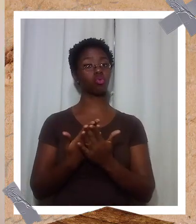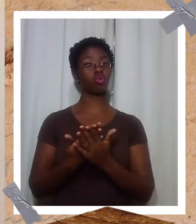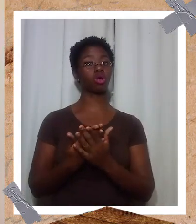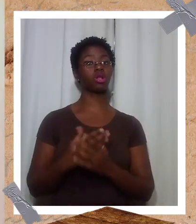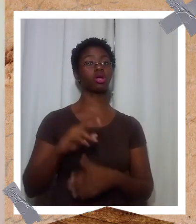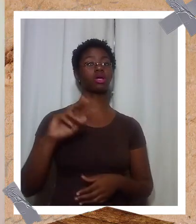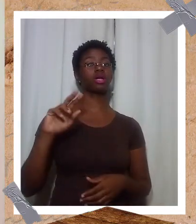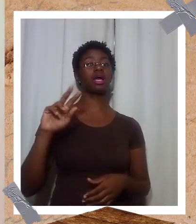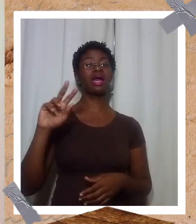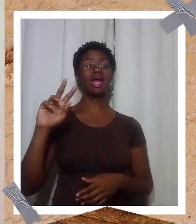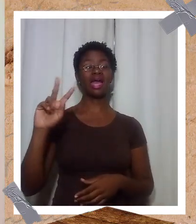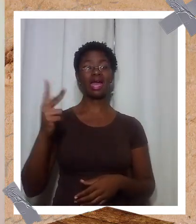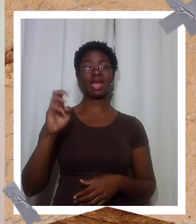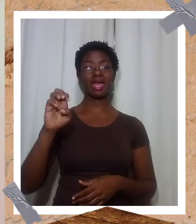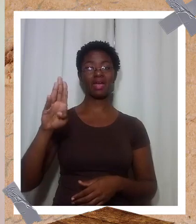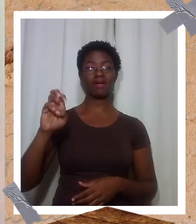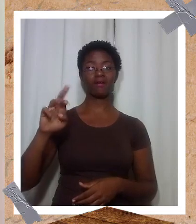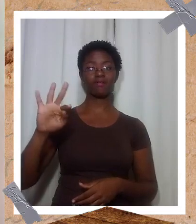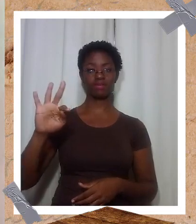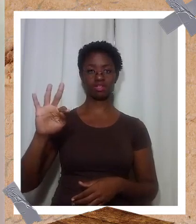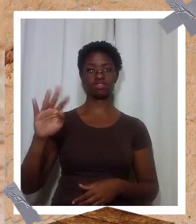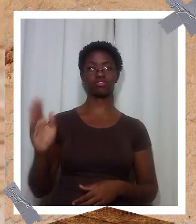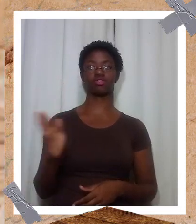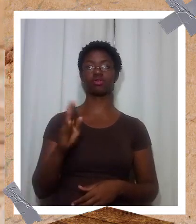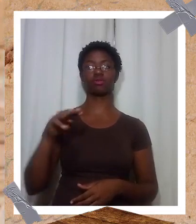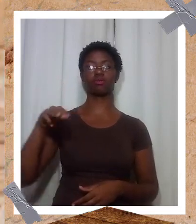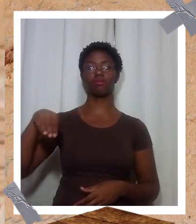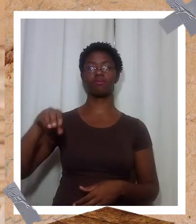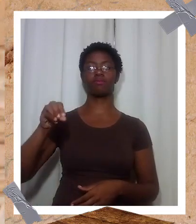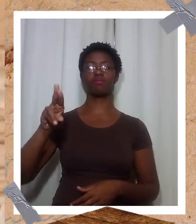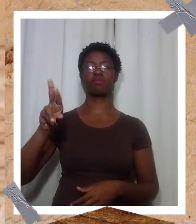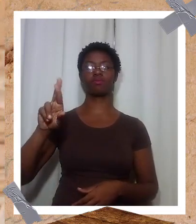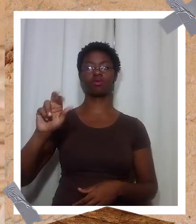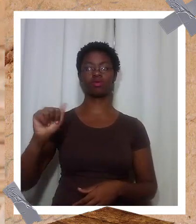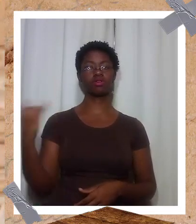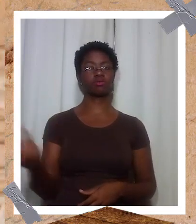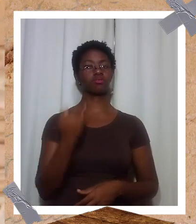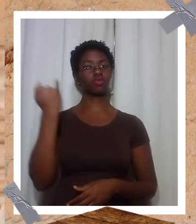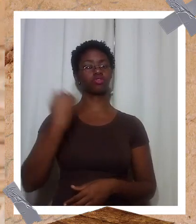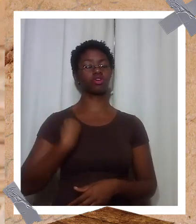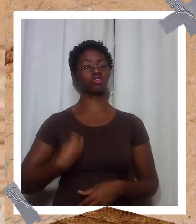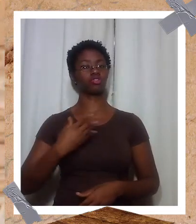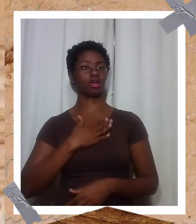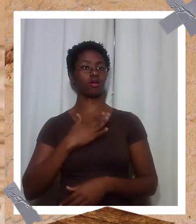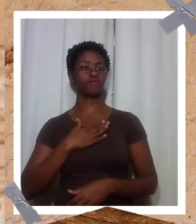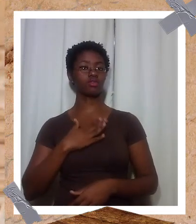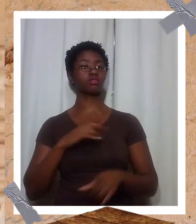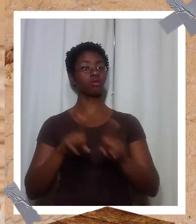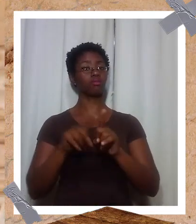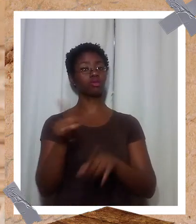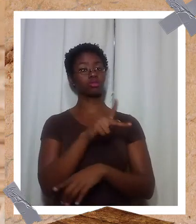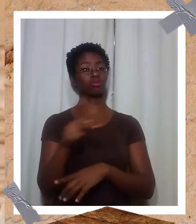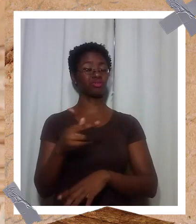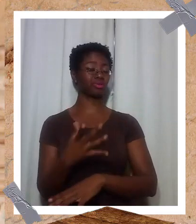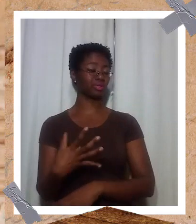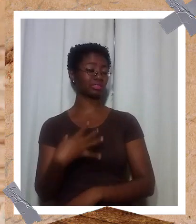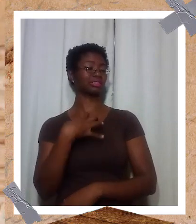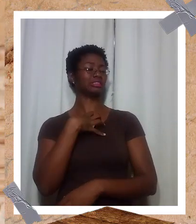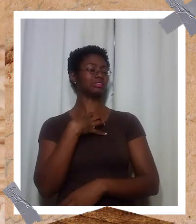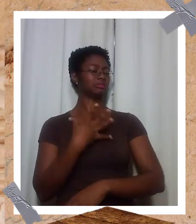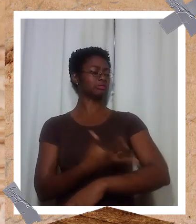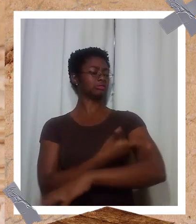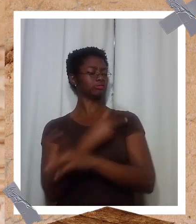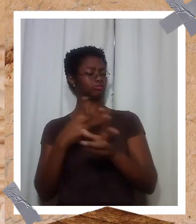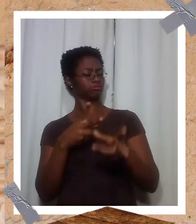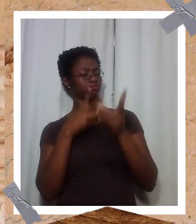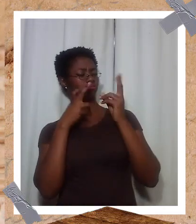Herbert Moses foi muito importante na minha vida, assim como esses professores que tiveram uma sensibilidade incrível de quando